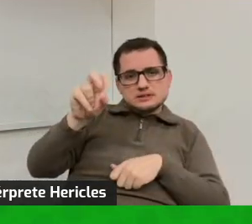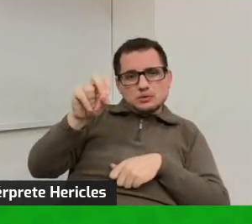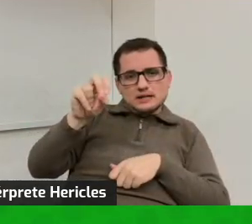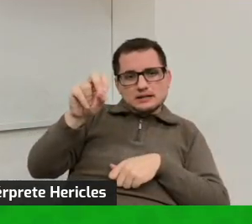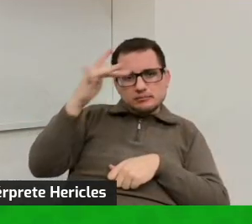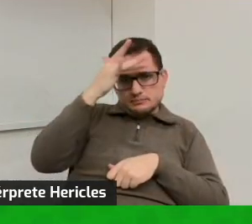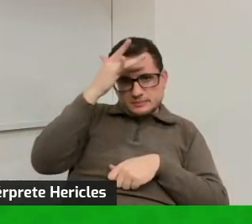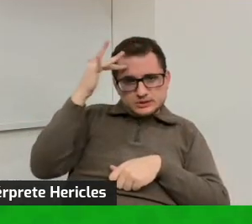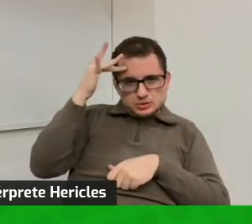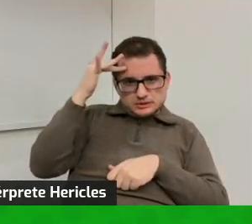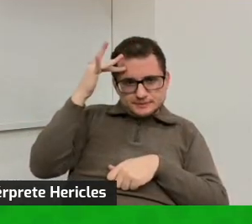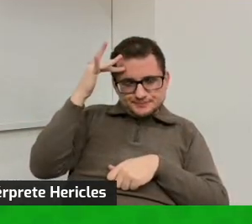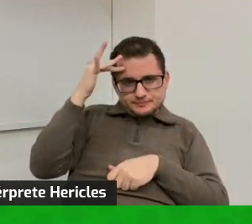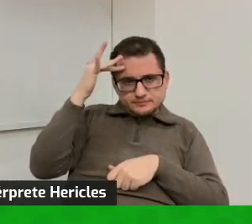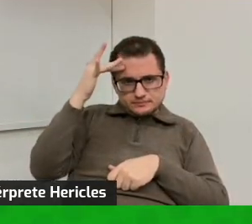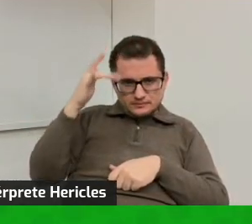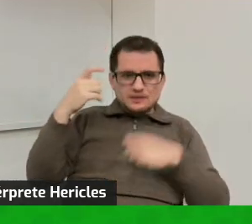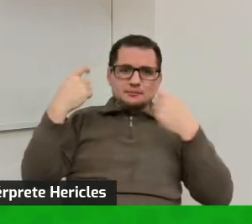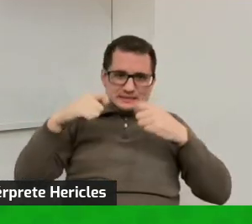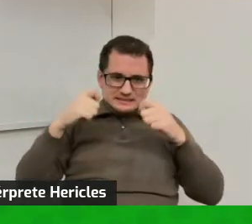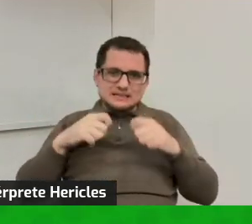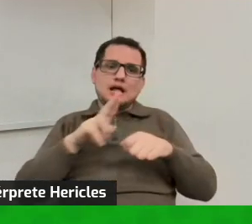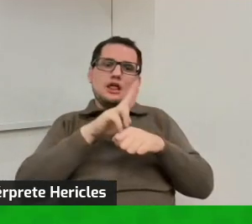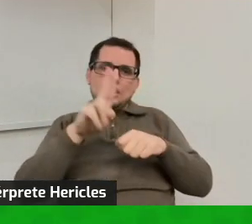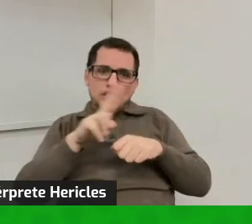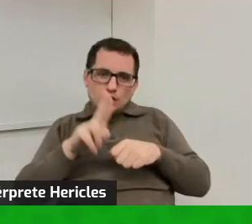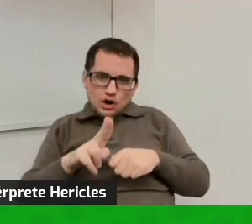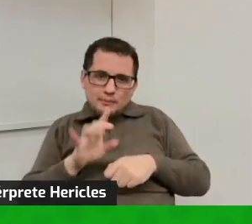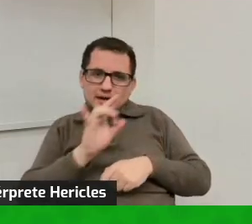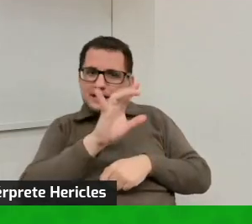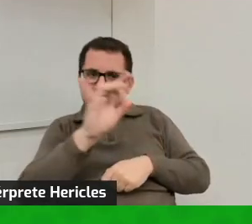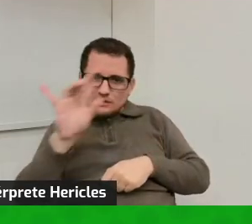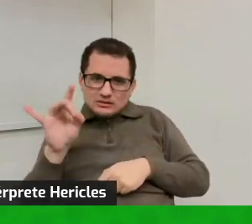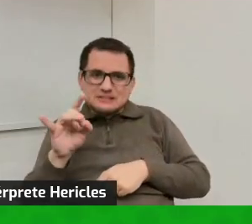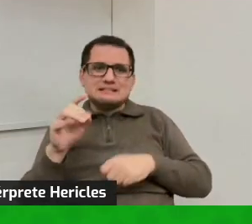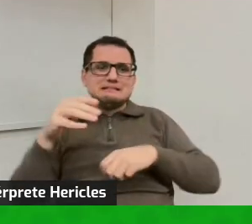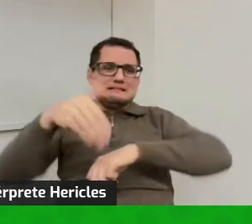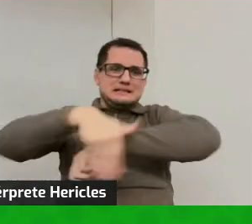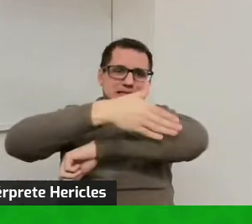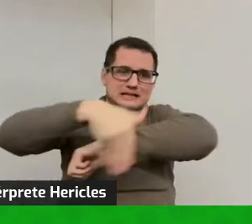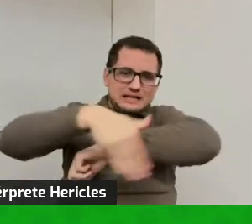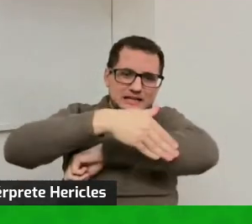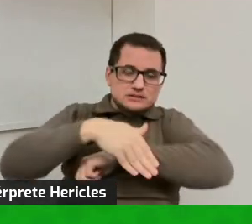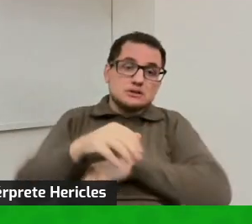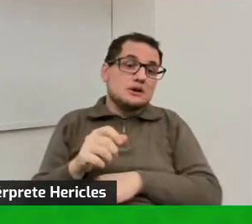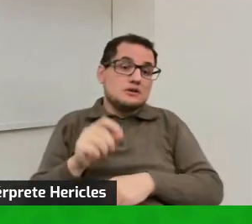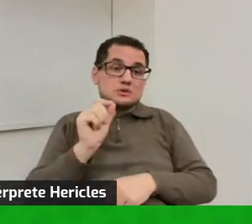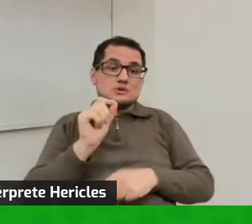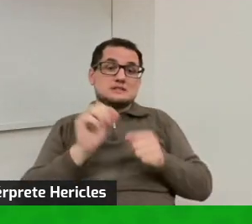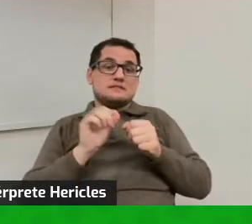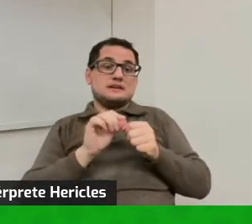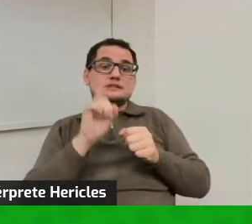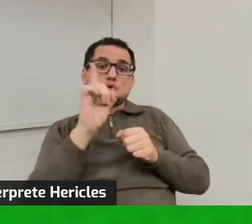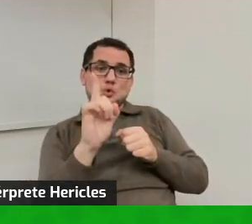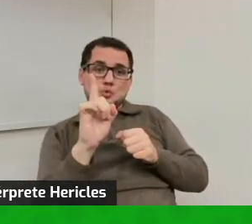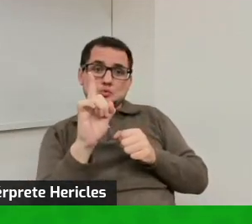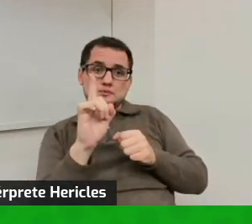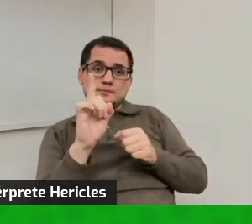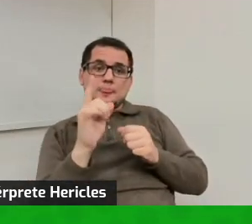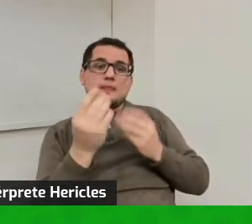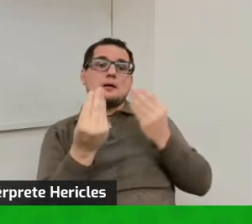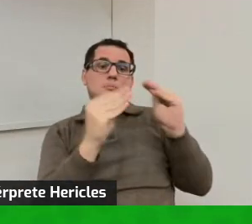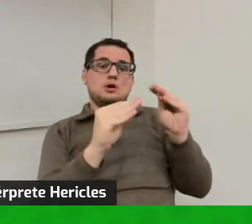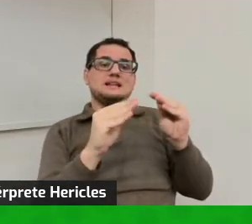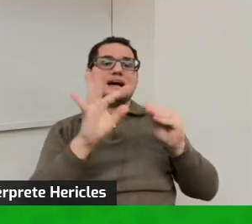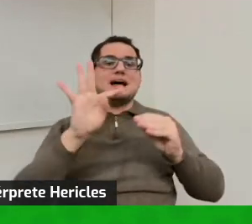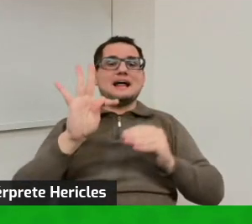tudo de cada um em cada coisa. Você gera um único contrato, adiciona os termos, cria um Excel